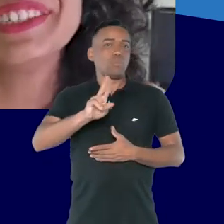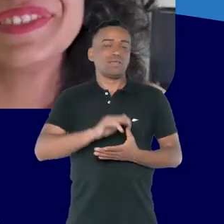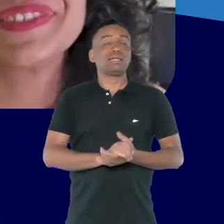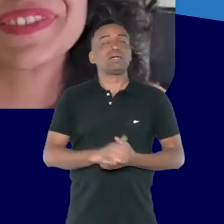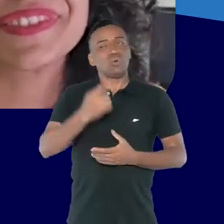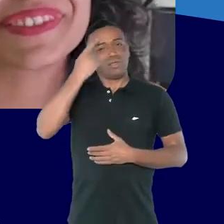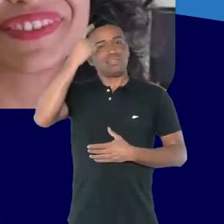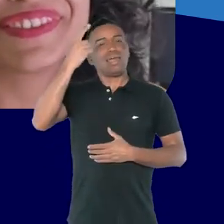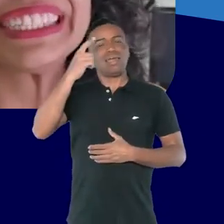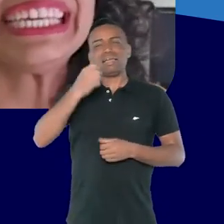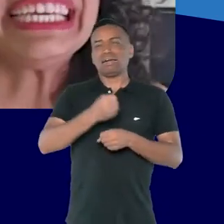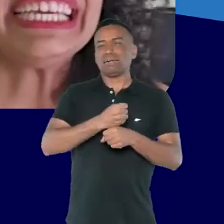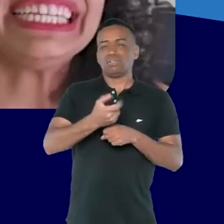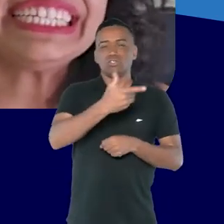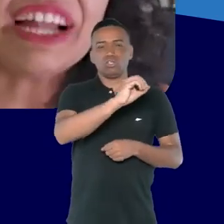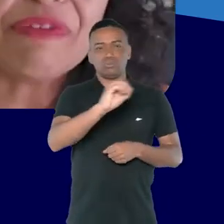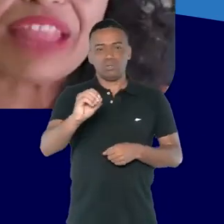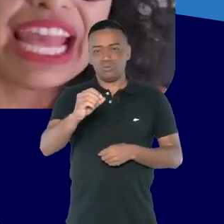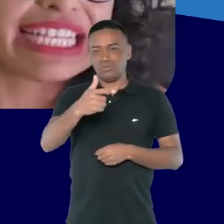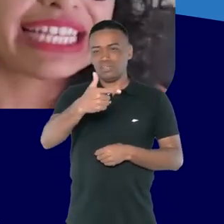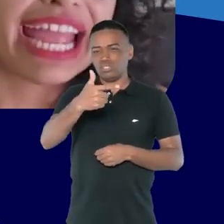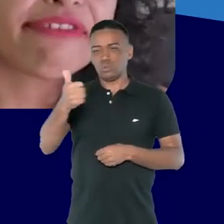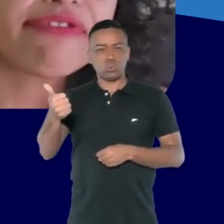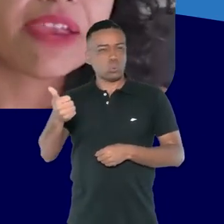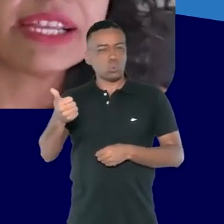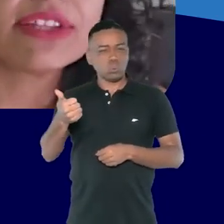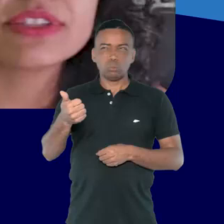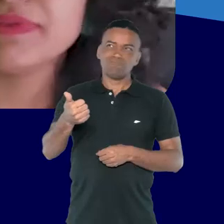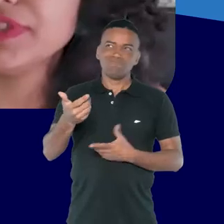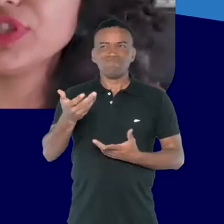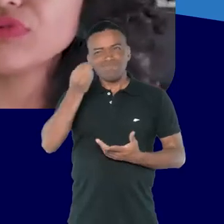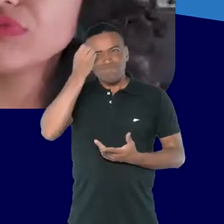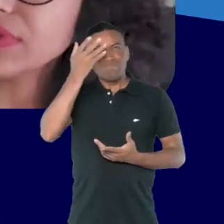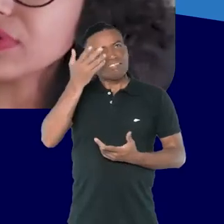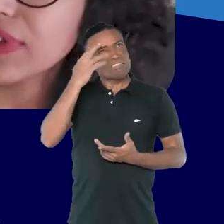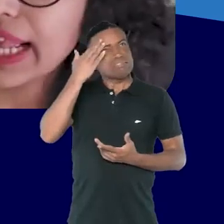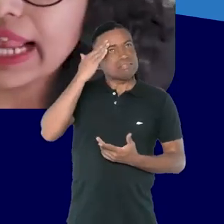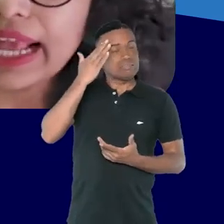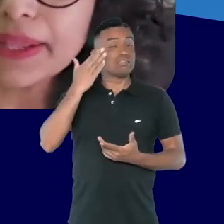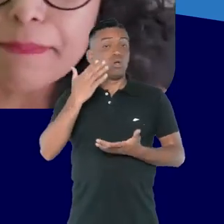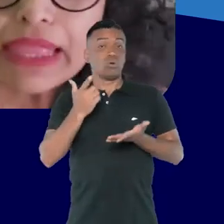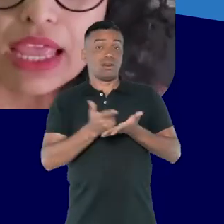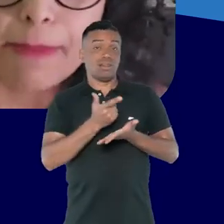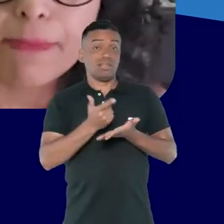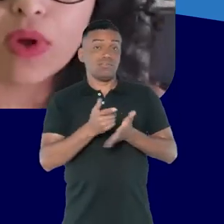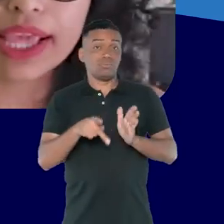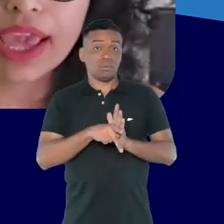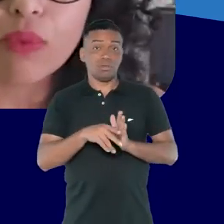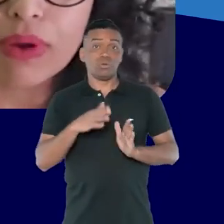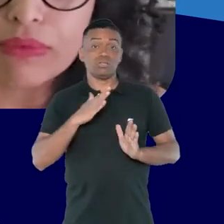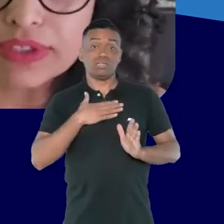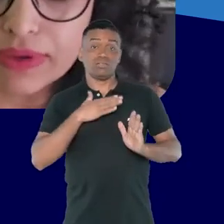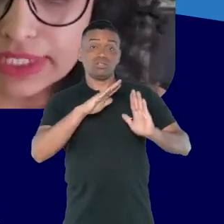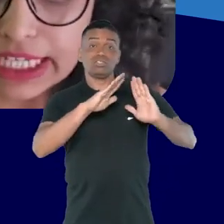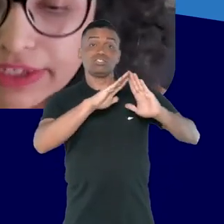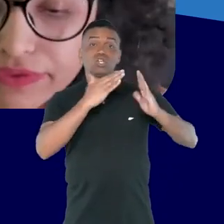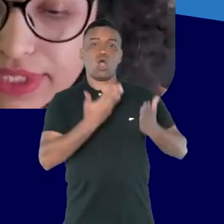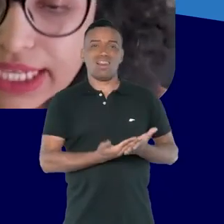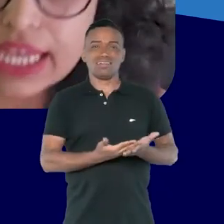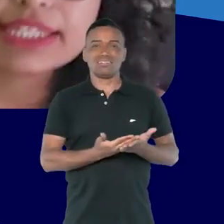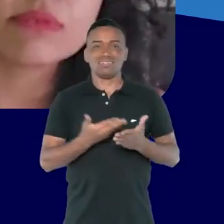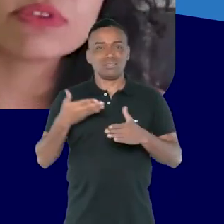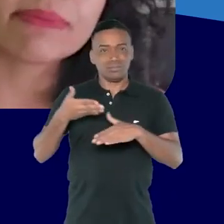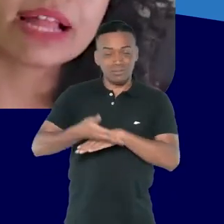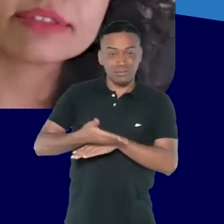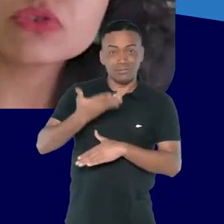para adultos? Então, essa ideia veio ali em 2021, se eu não estou enganada, porque os meus